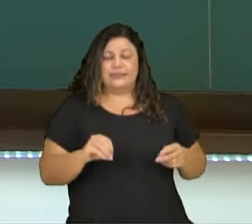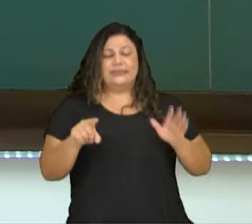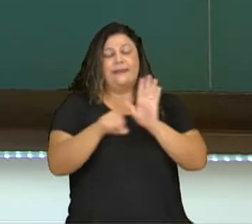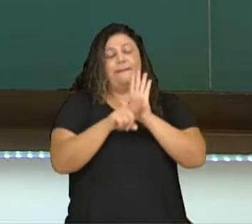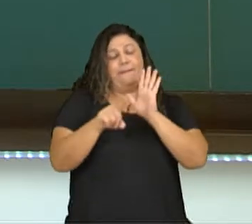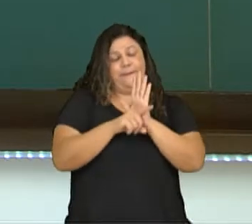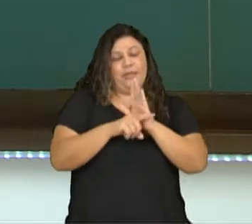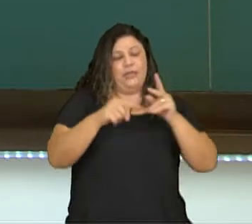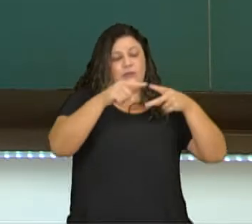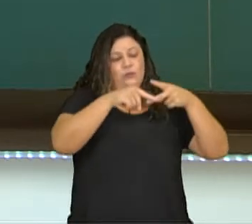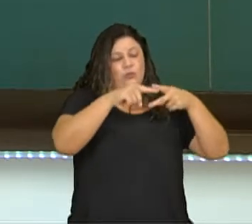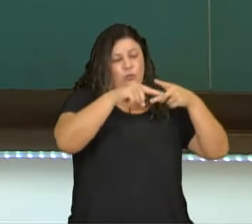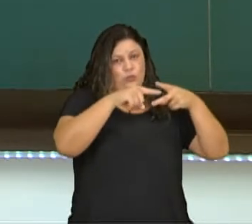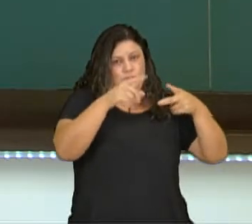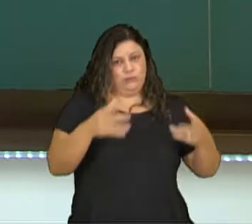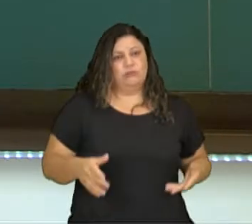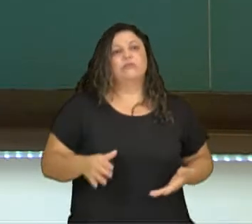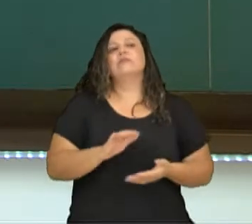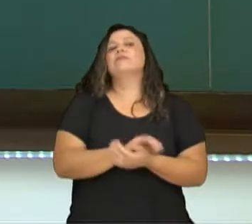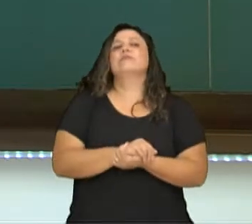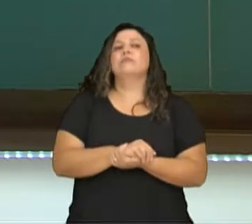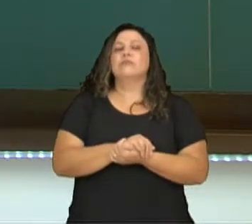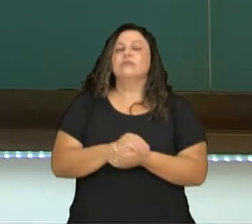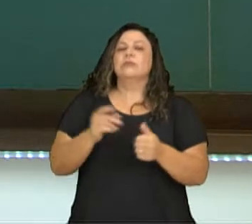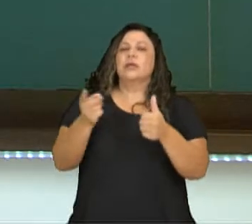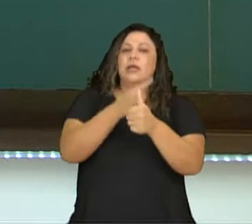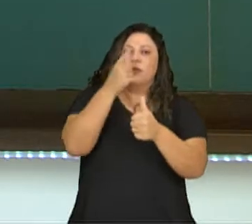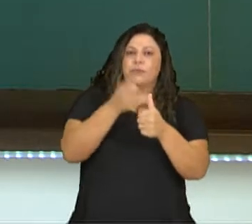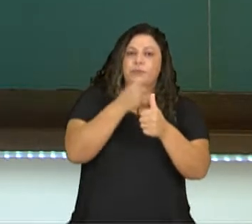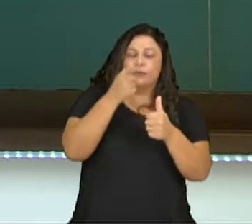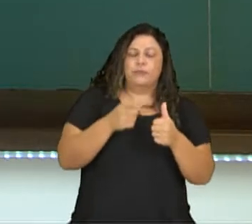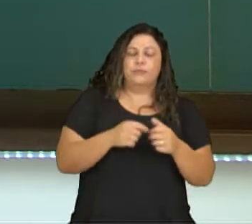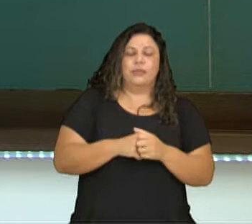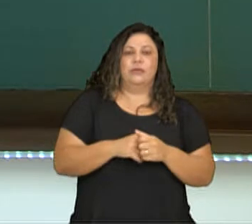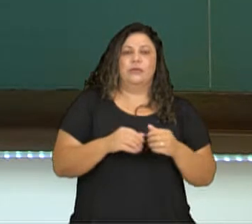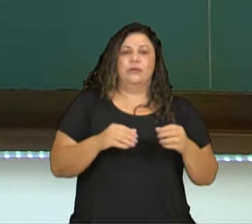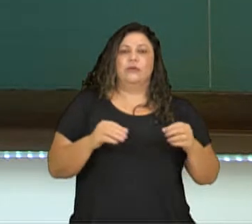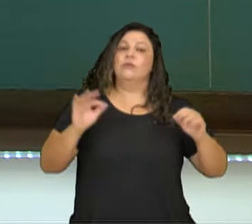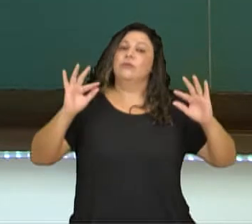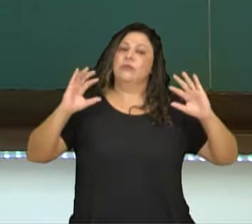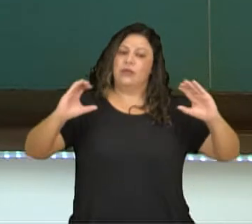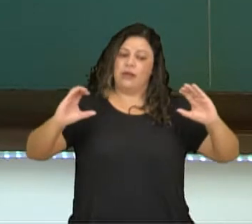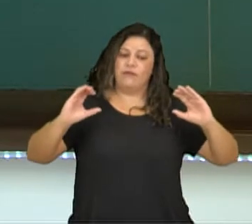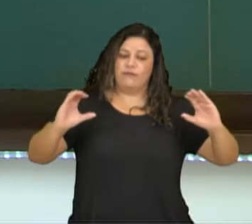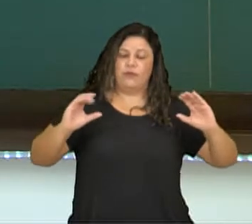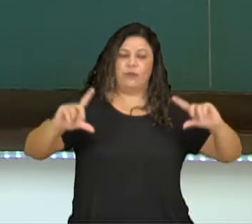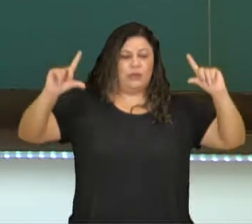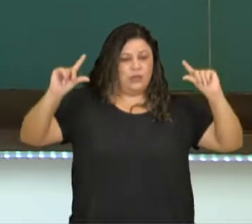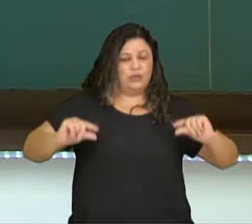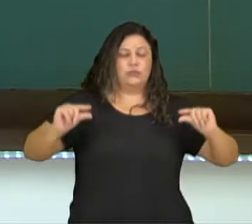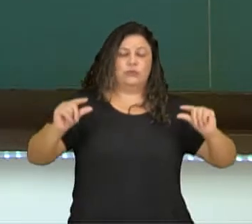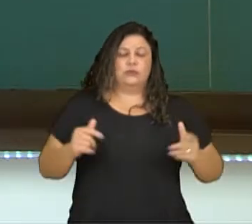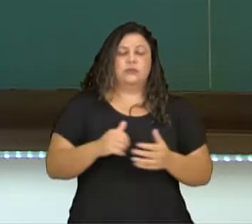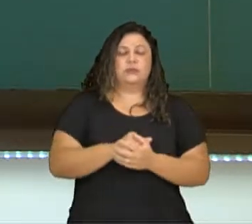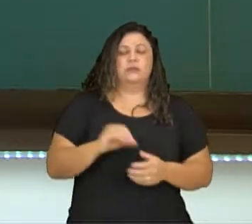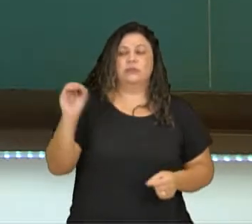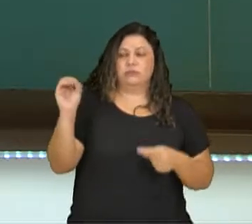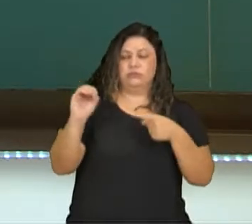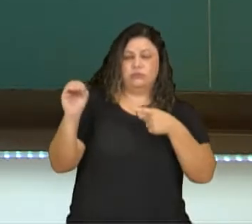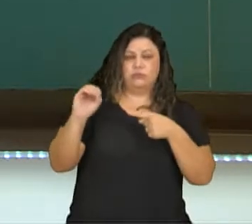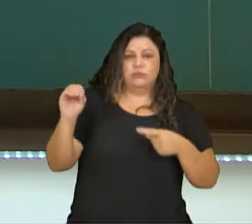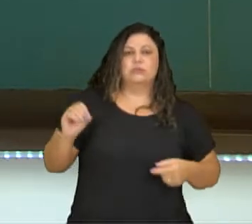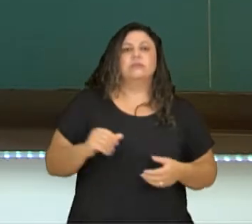ângulo em graus. Então, aqui eu tenho primeiro as fórmulas de redução de ângulos em graus. Para